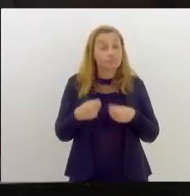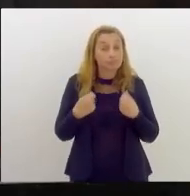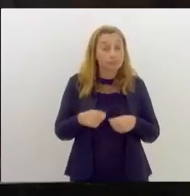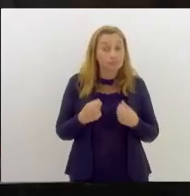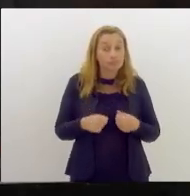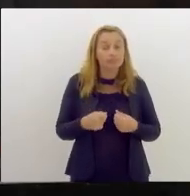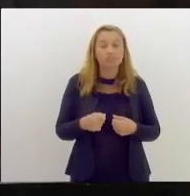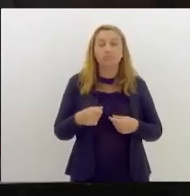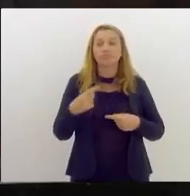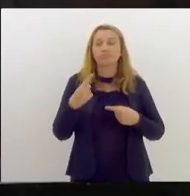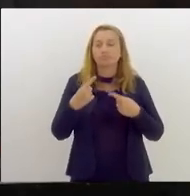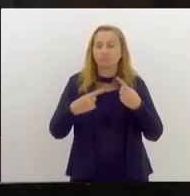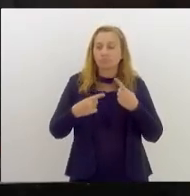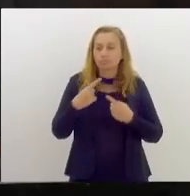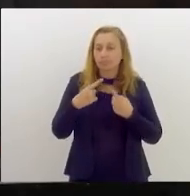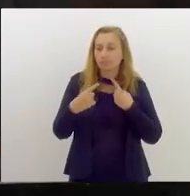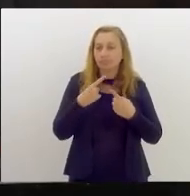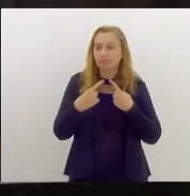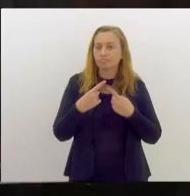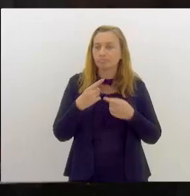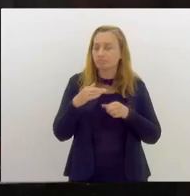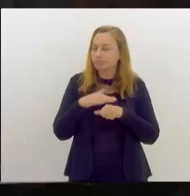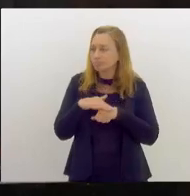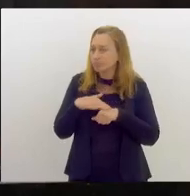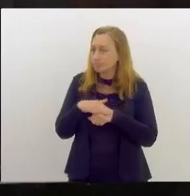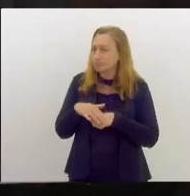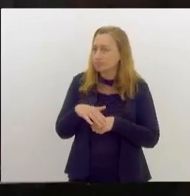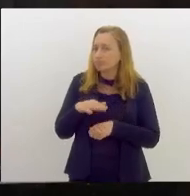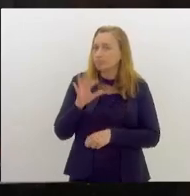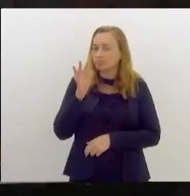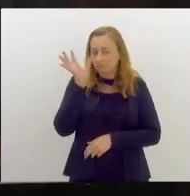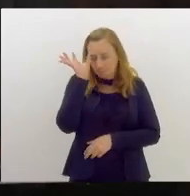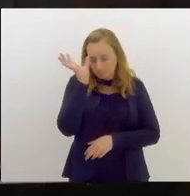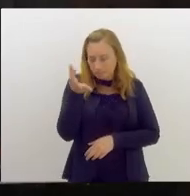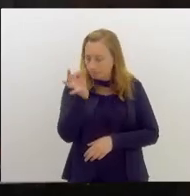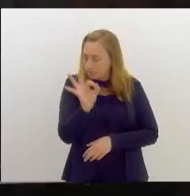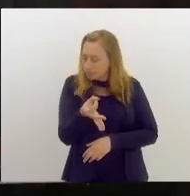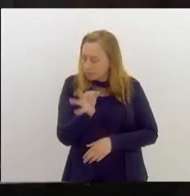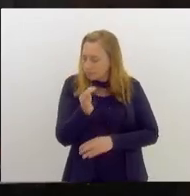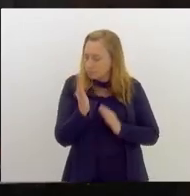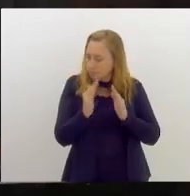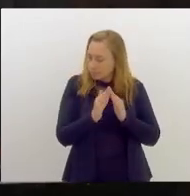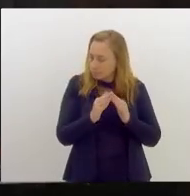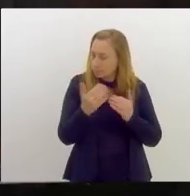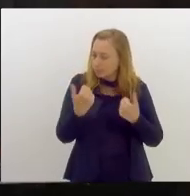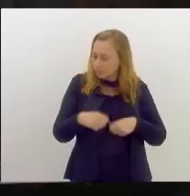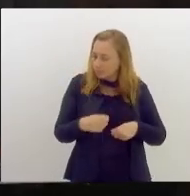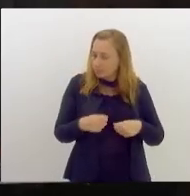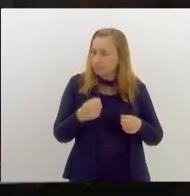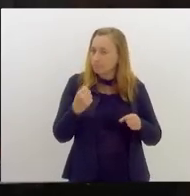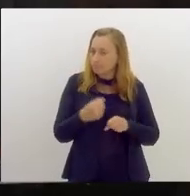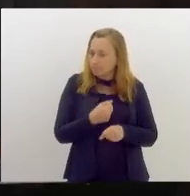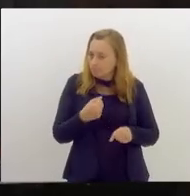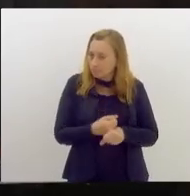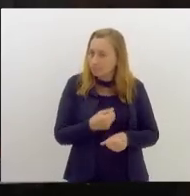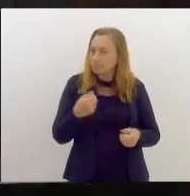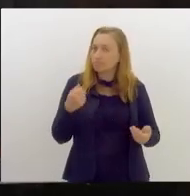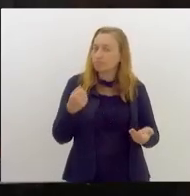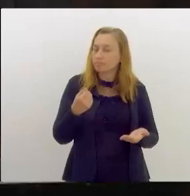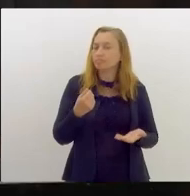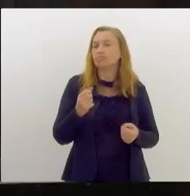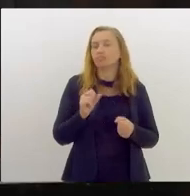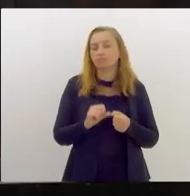que esse diálogos essa conversações resultem medidas concretas as casas têm que acontecer as alternativas têm que acontecer